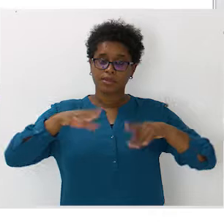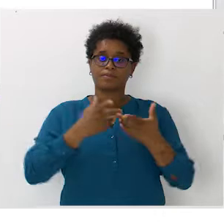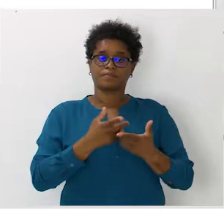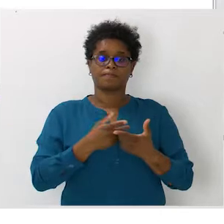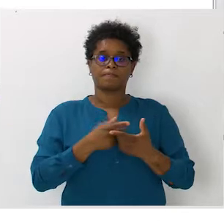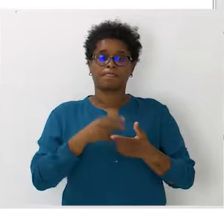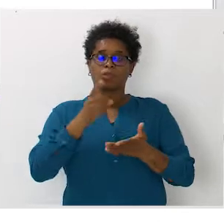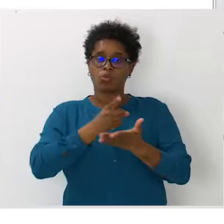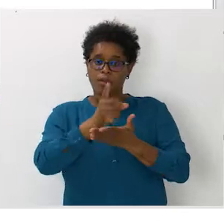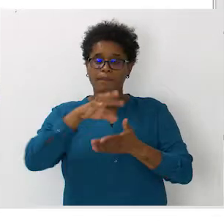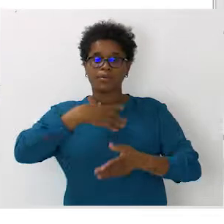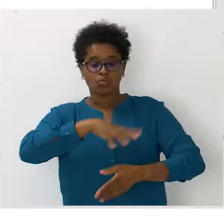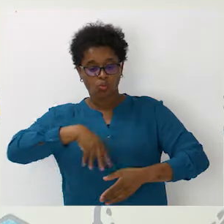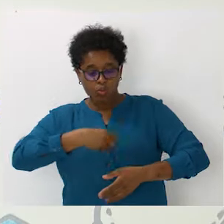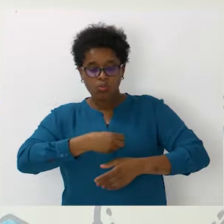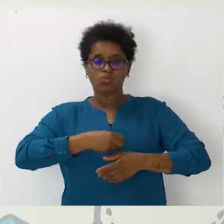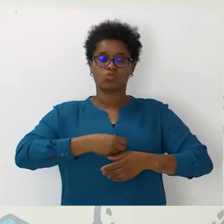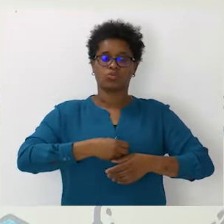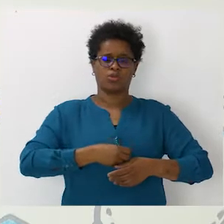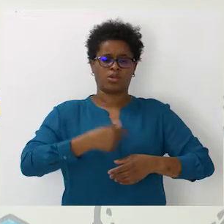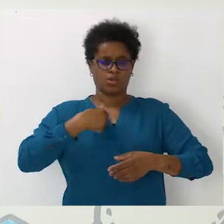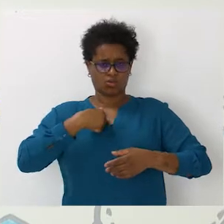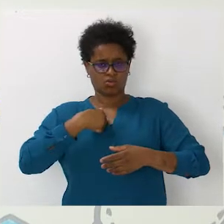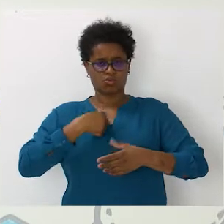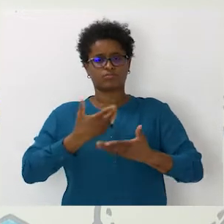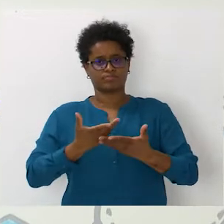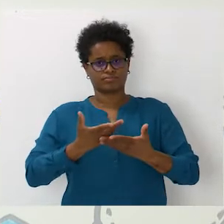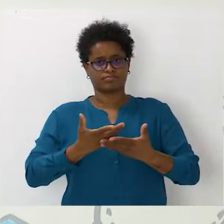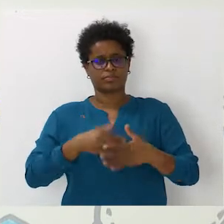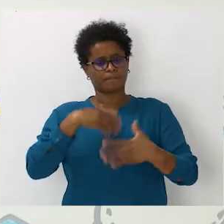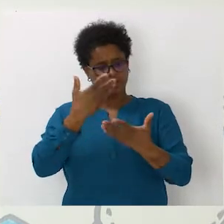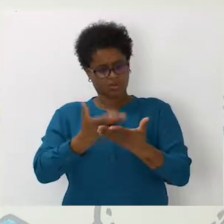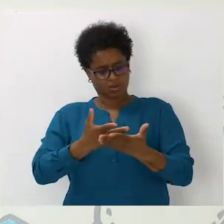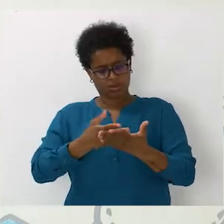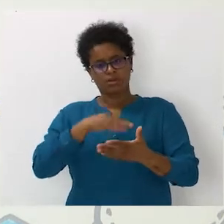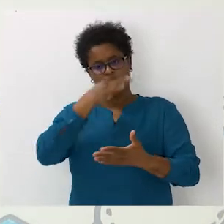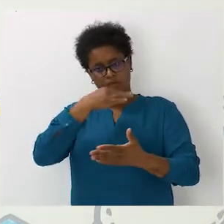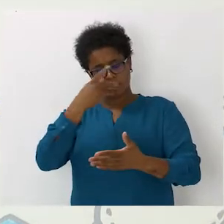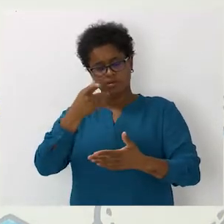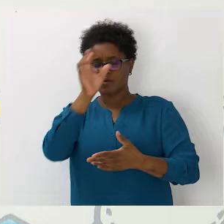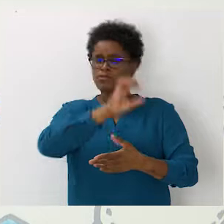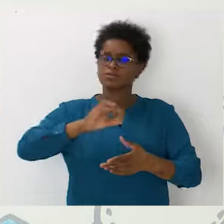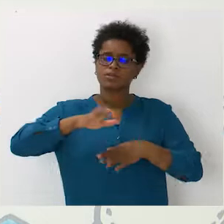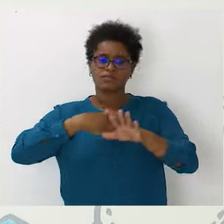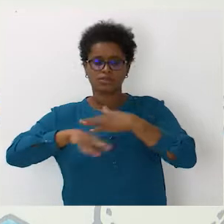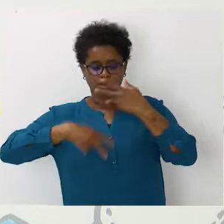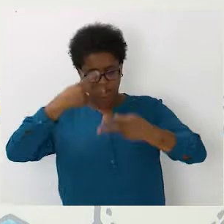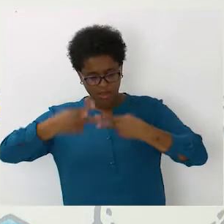separadamente do mapa mundo, proponho a análise do mapa do